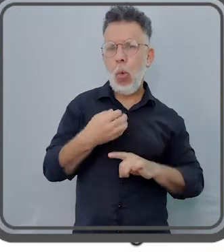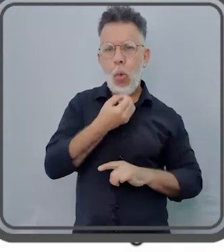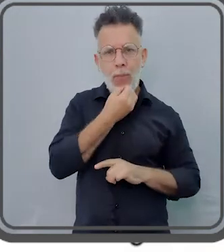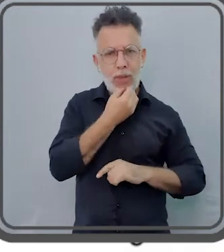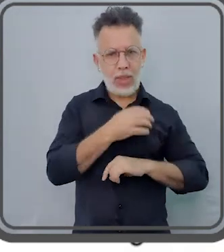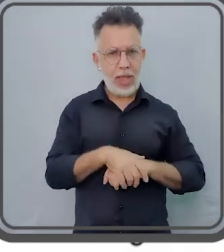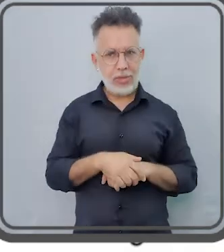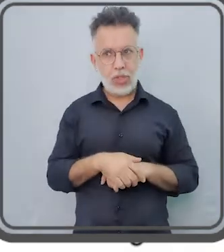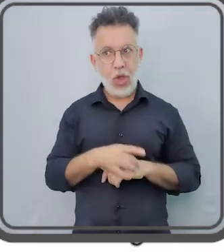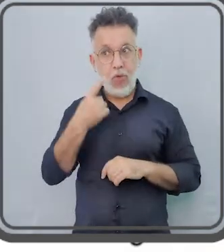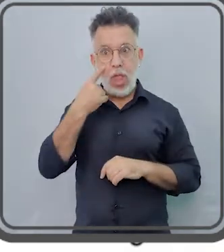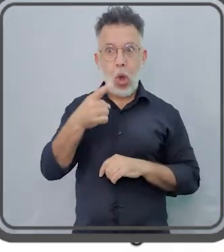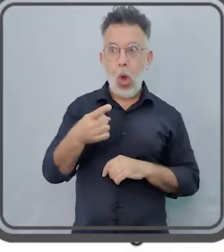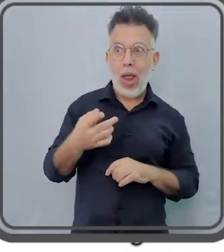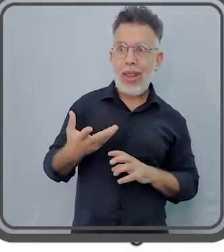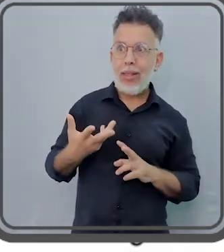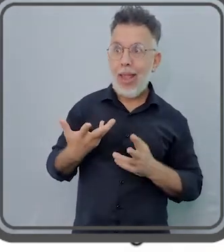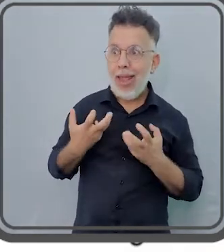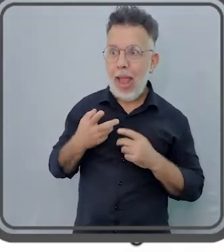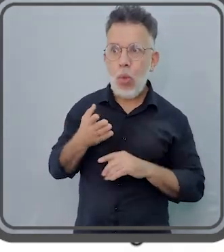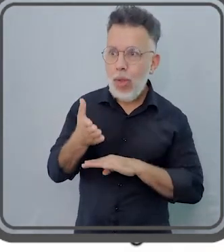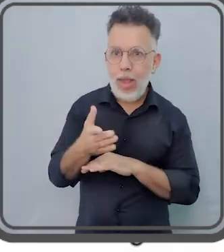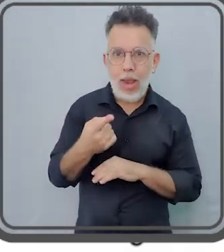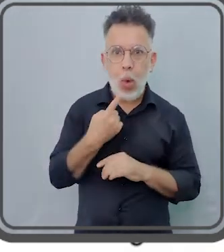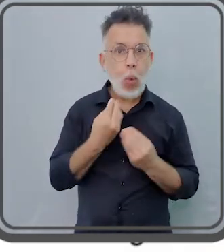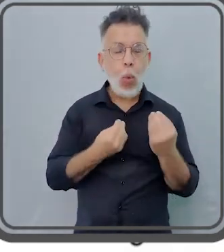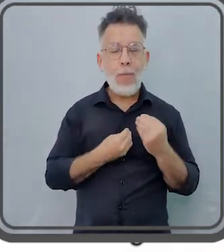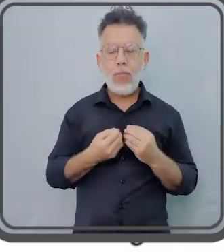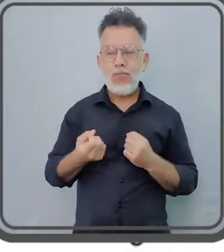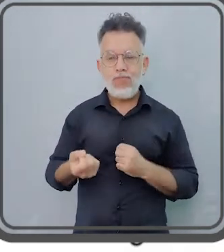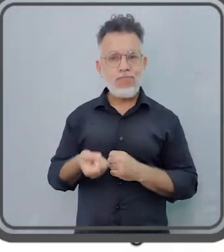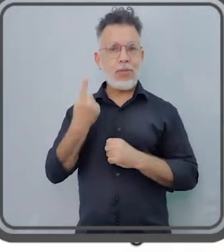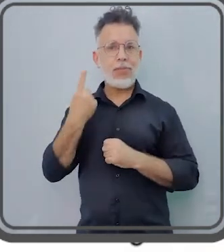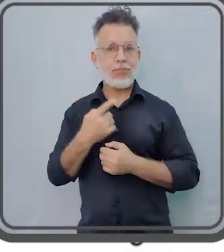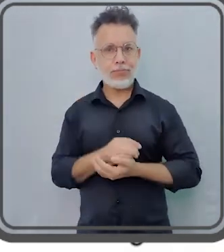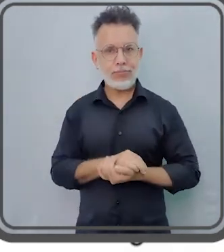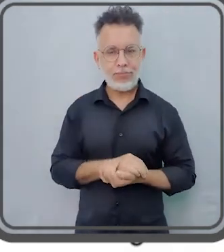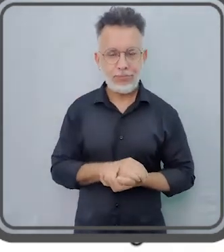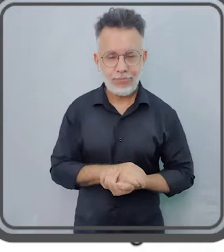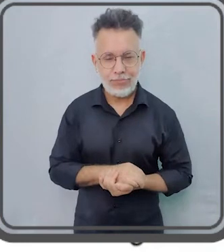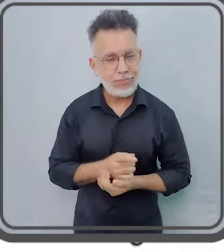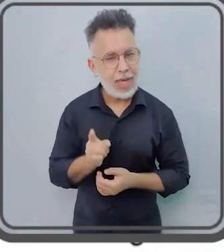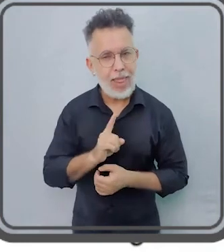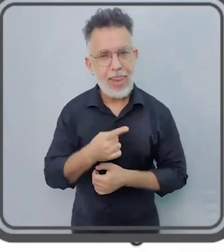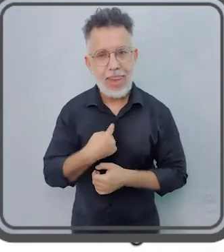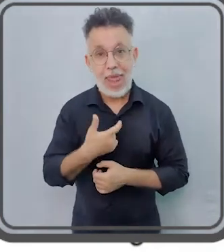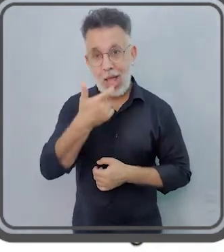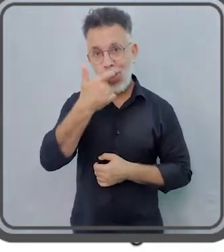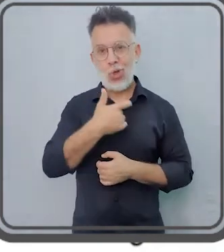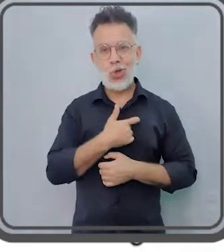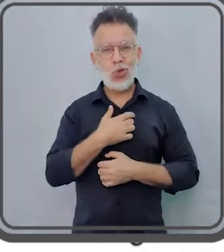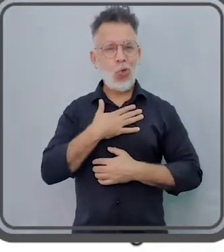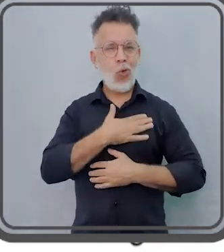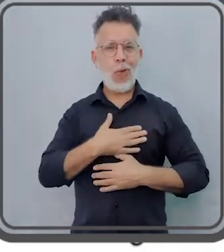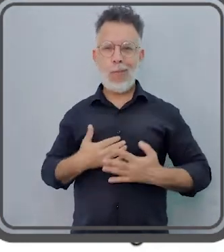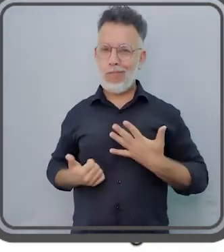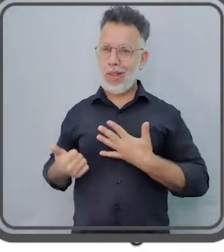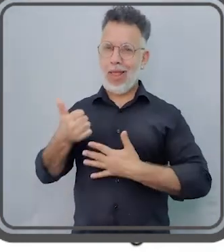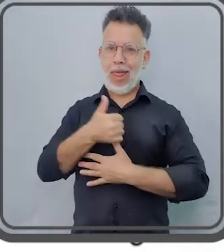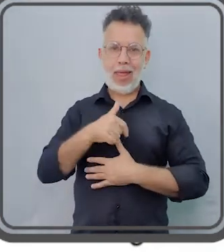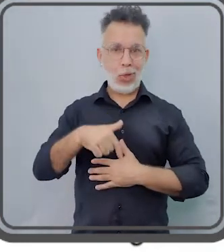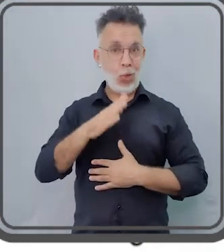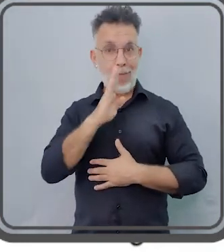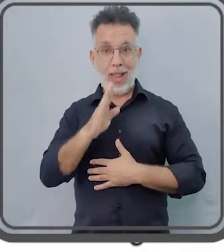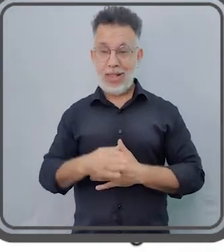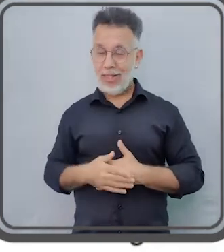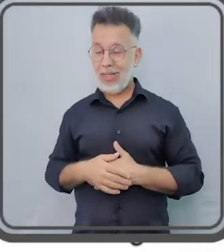quero ir. Como é que se deu essa história? Não, eu sou uma privilegiada no Brasil, onde a grande maioria das